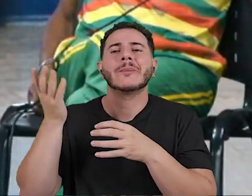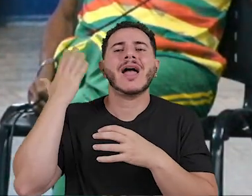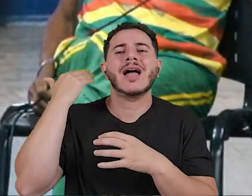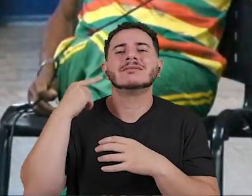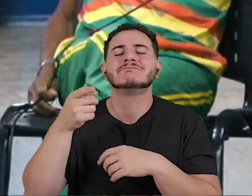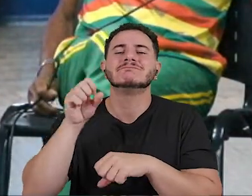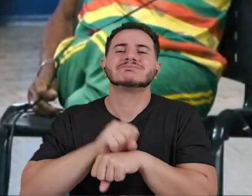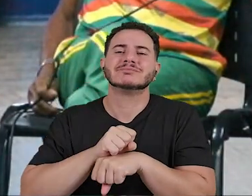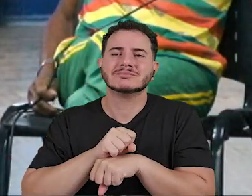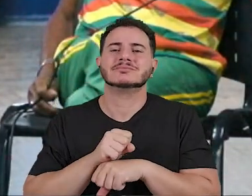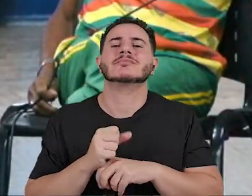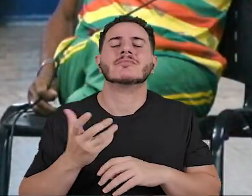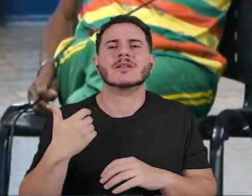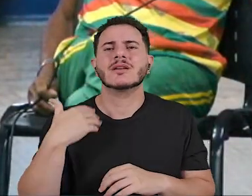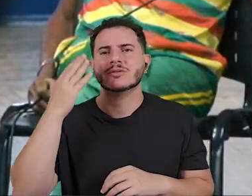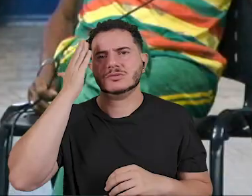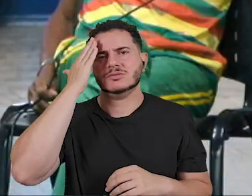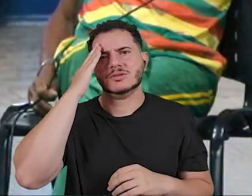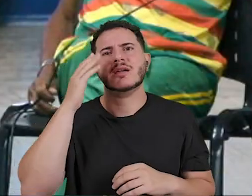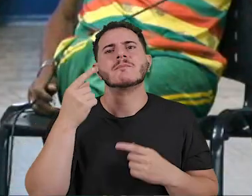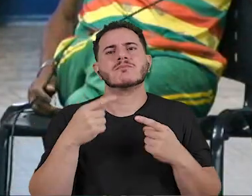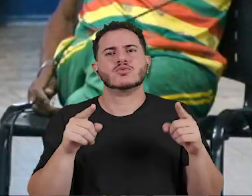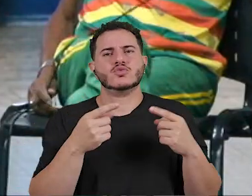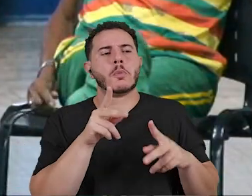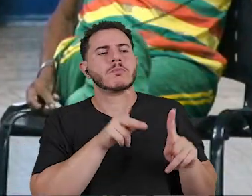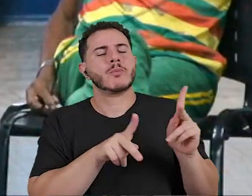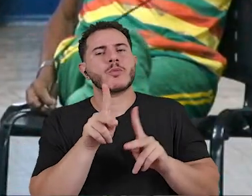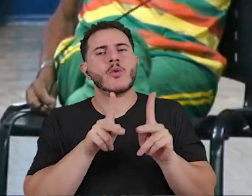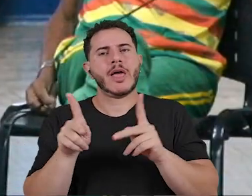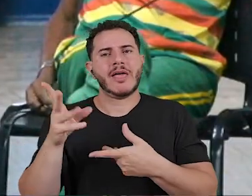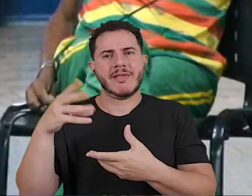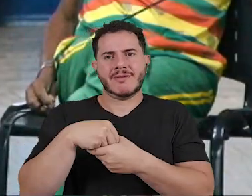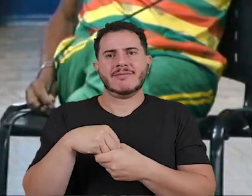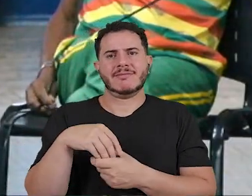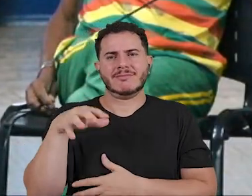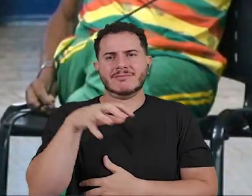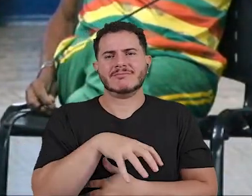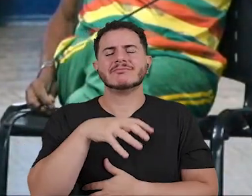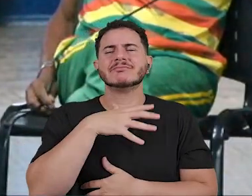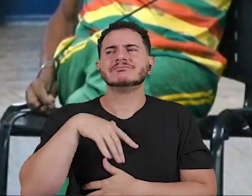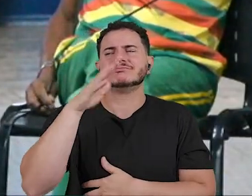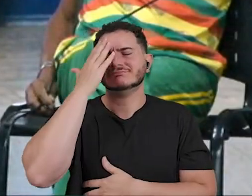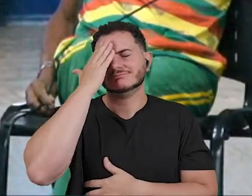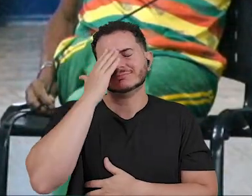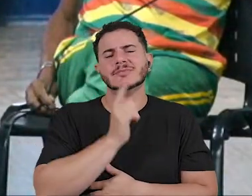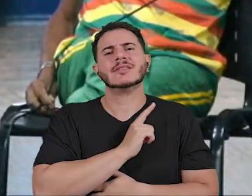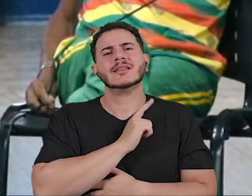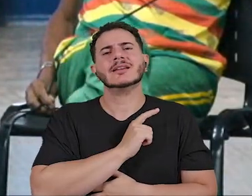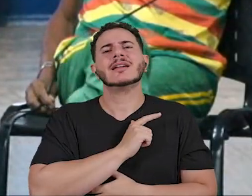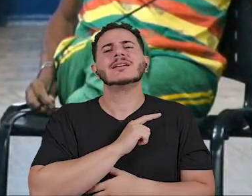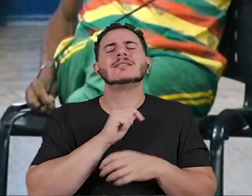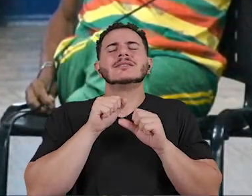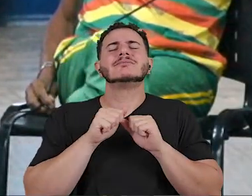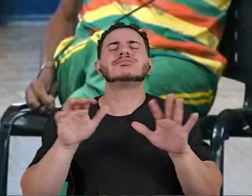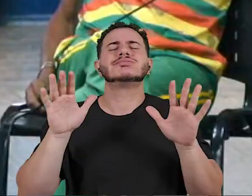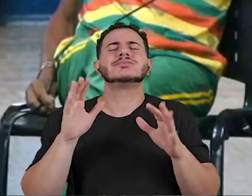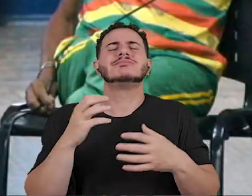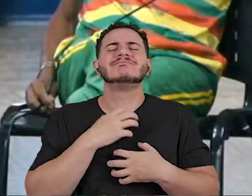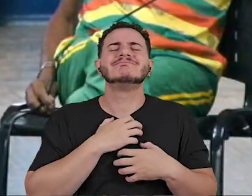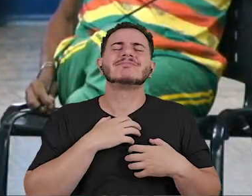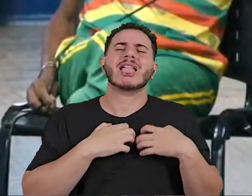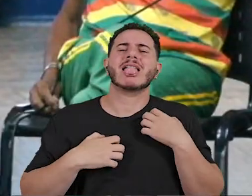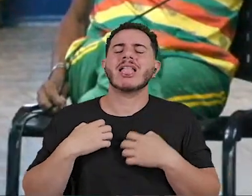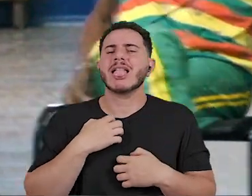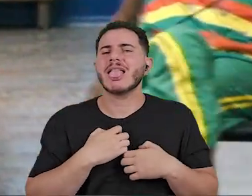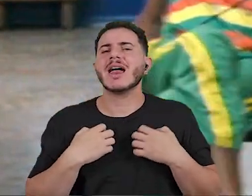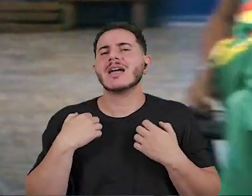uma certa abalo quando essas coisas acontecem. Então, a gente estava conversando, imagino que quando você começou no